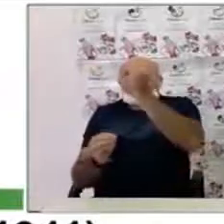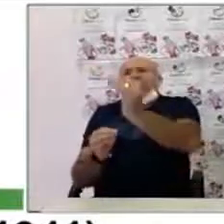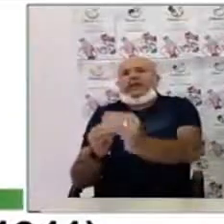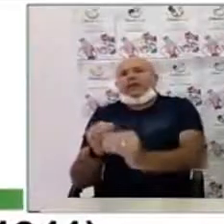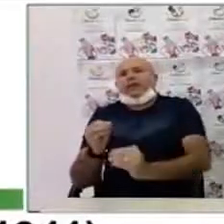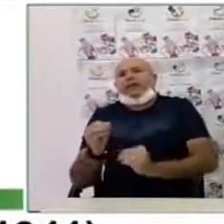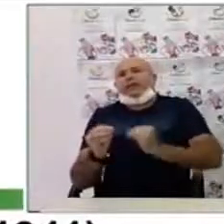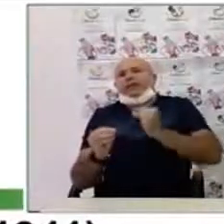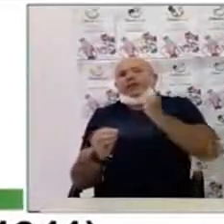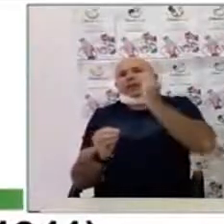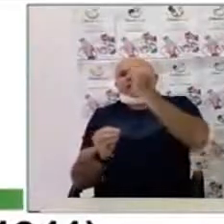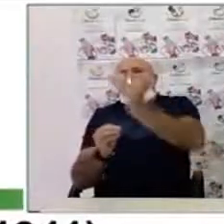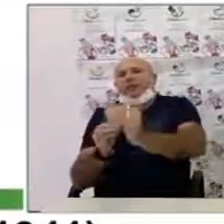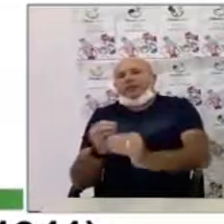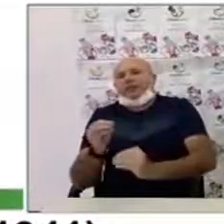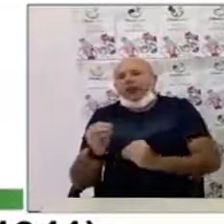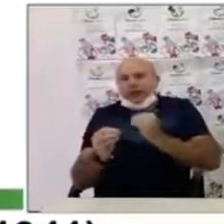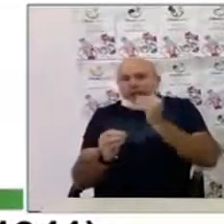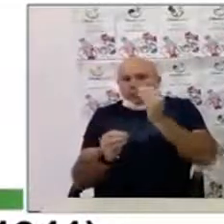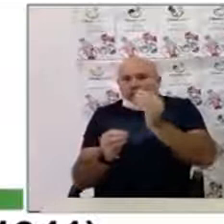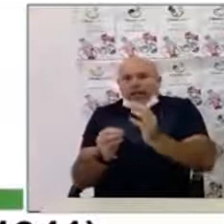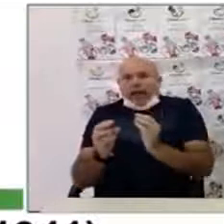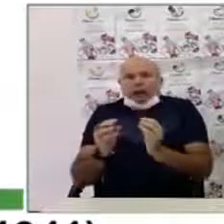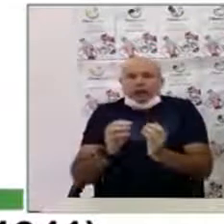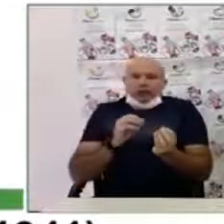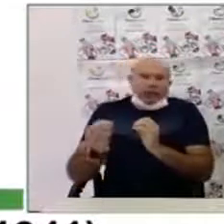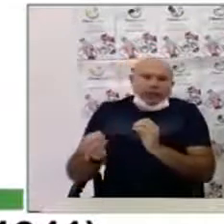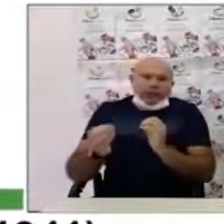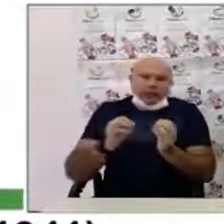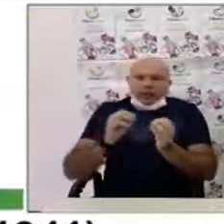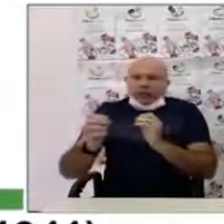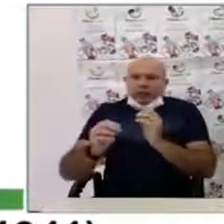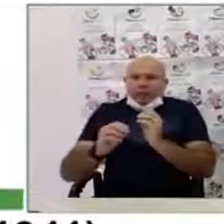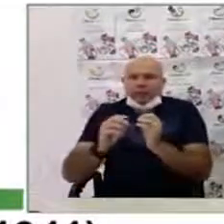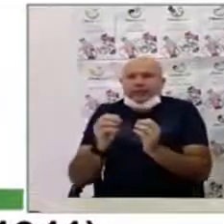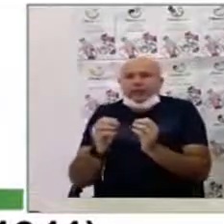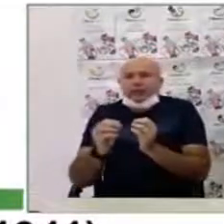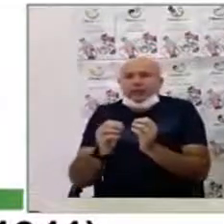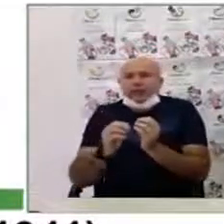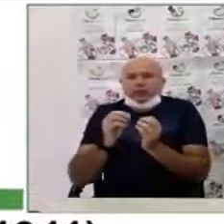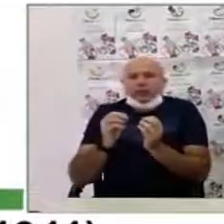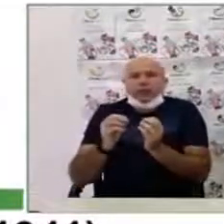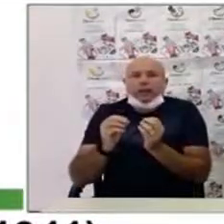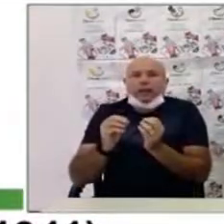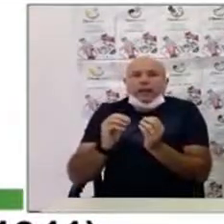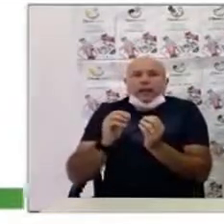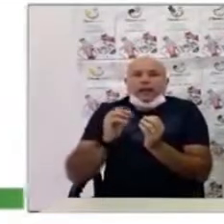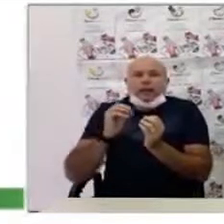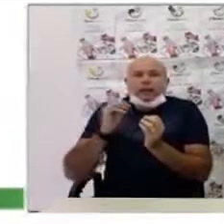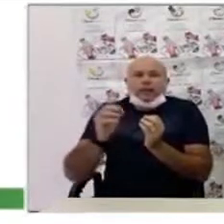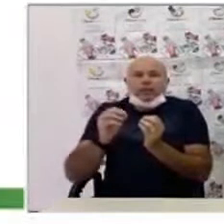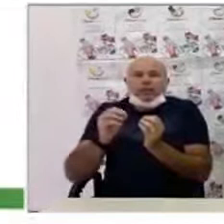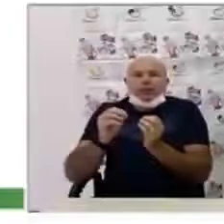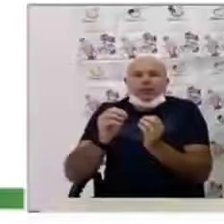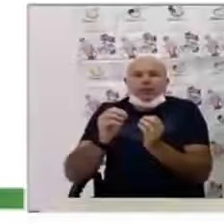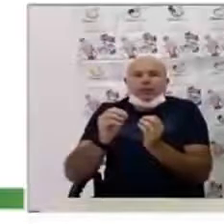região periférica chamada de eletrosfera. Aí o professor Márcio vai dar... pode passar, professor, por favor? Mais